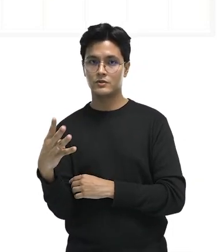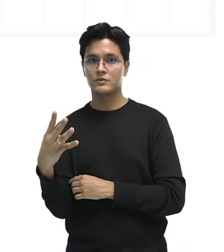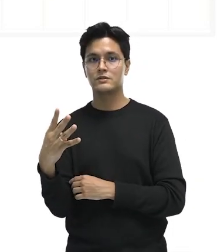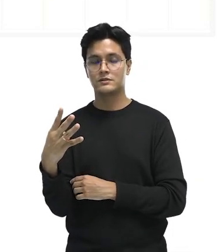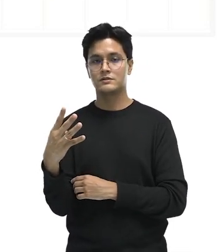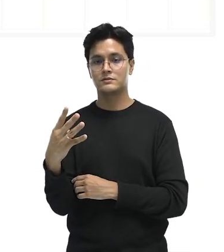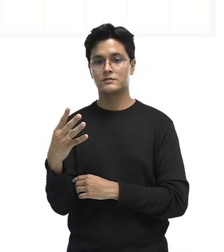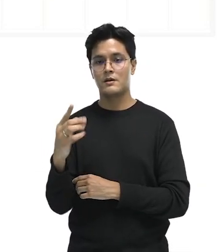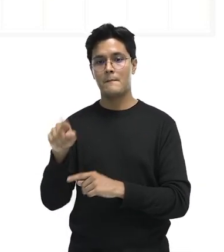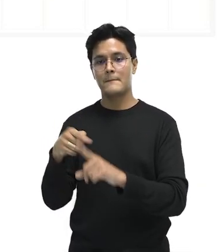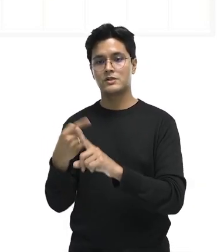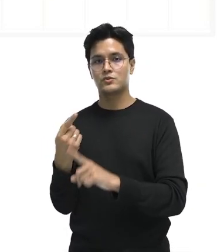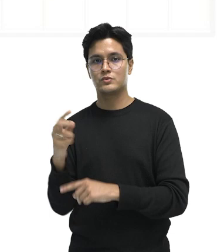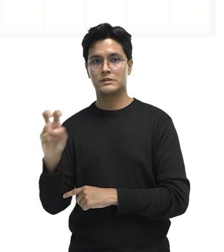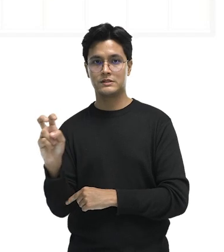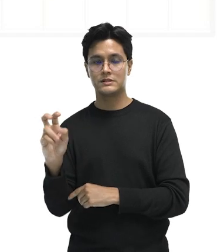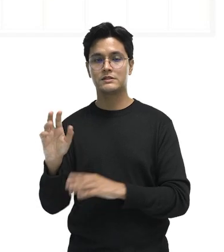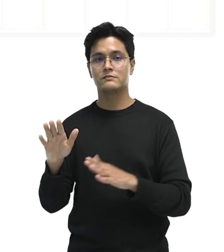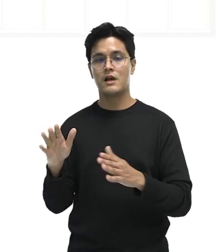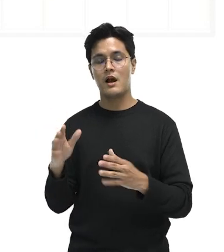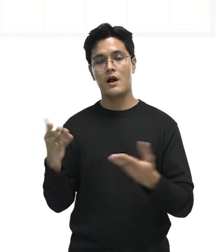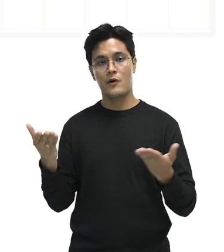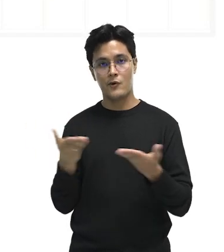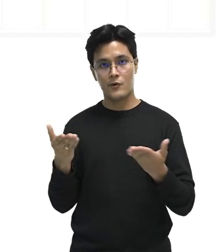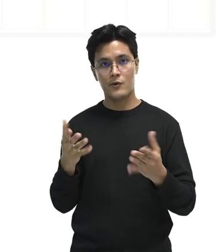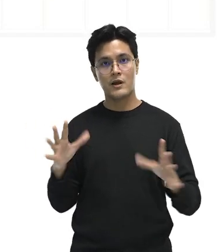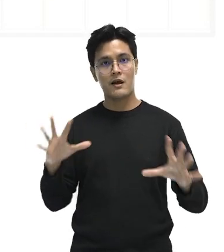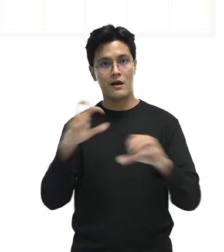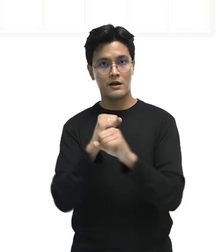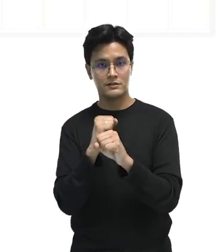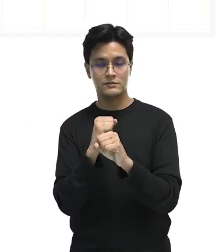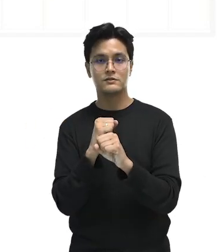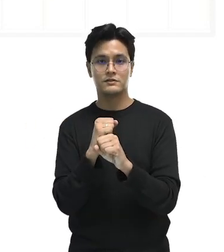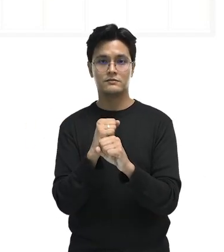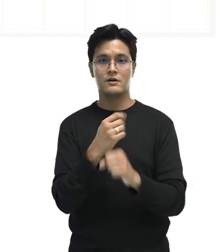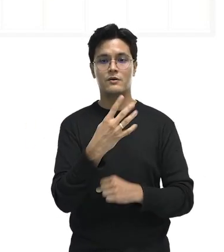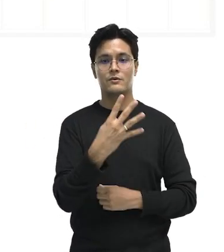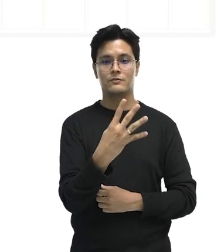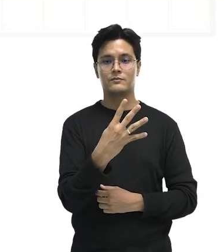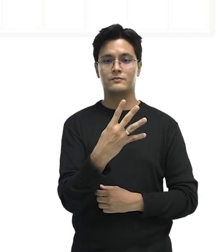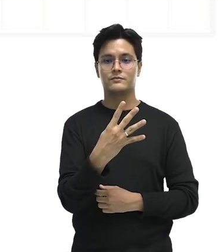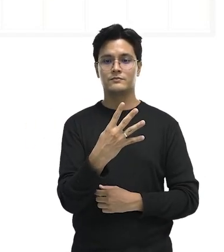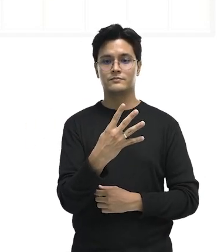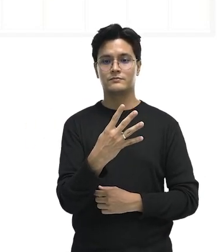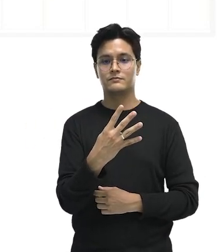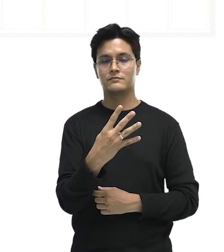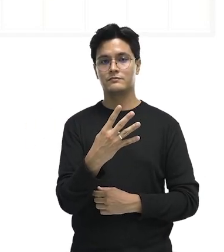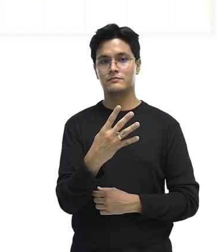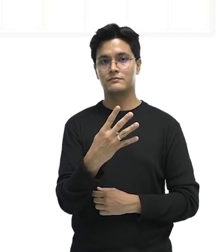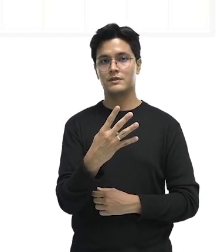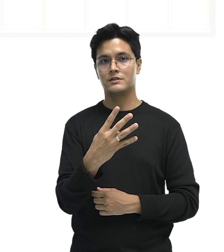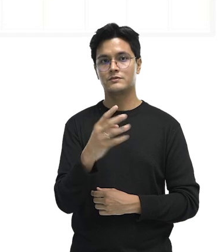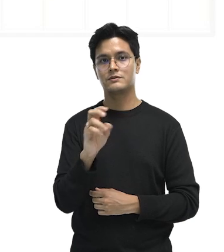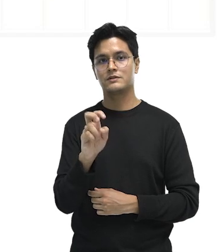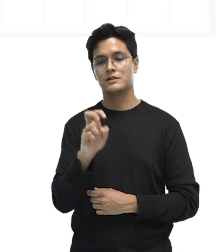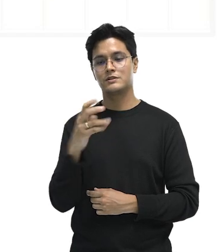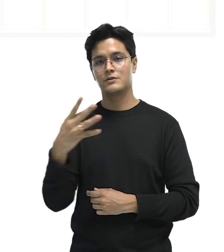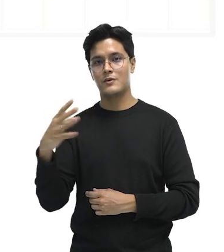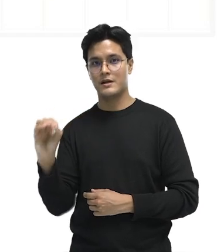5. Agora a gente vai fazer aqui a adição, tá? 4, 5.